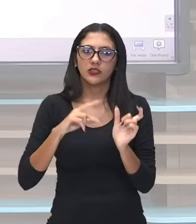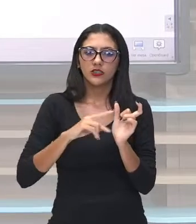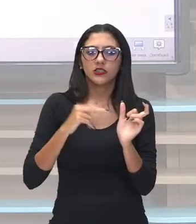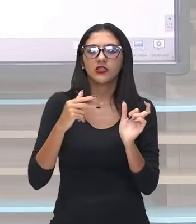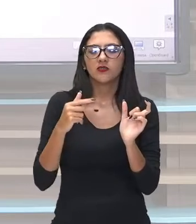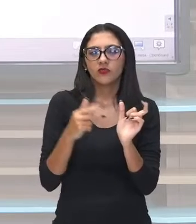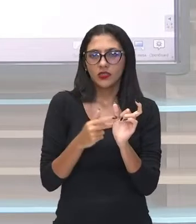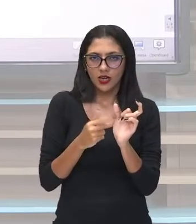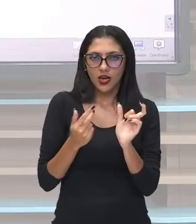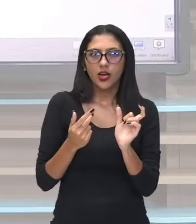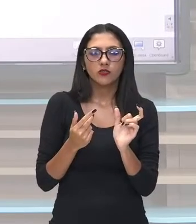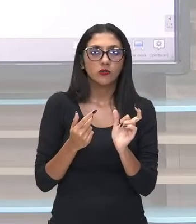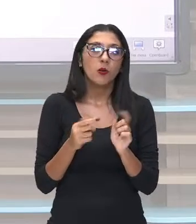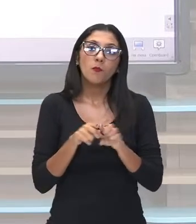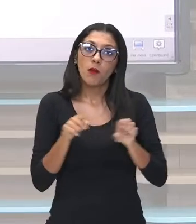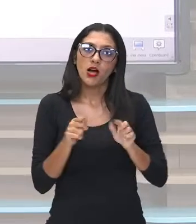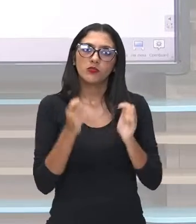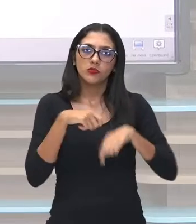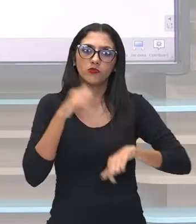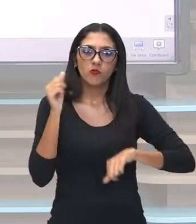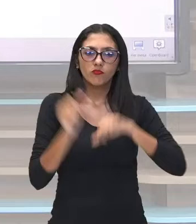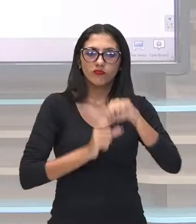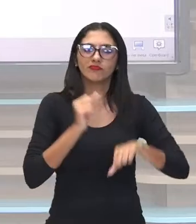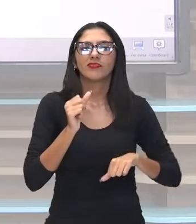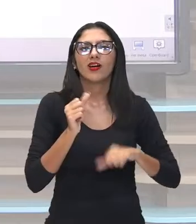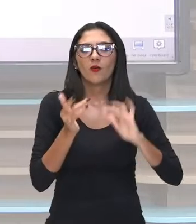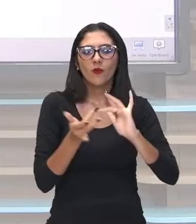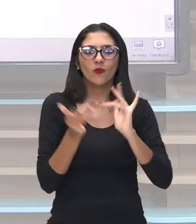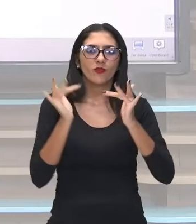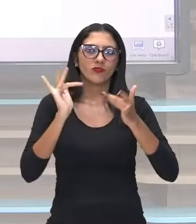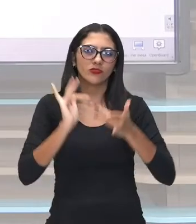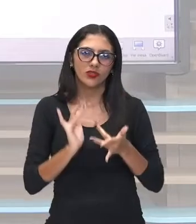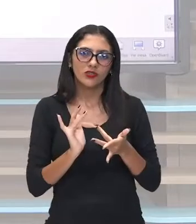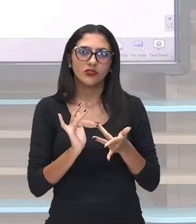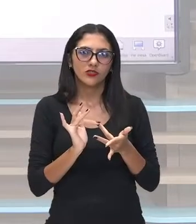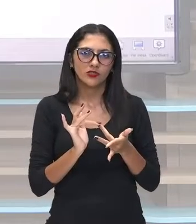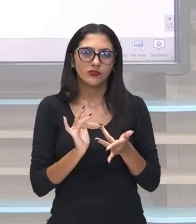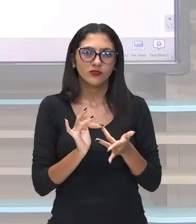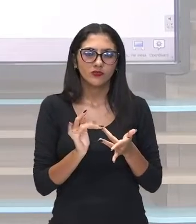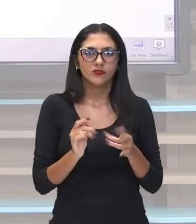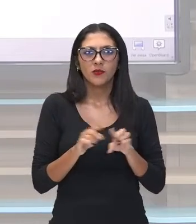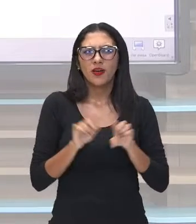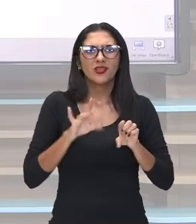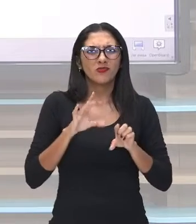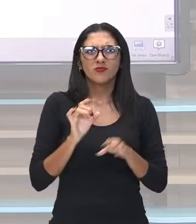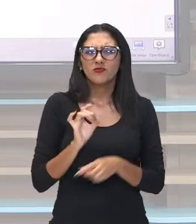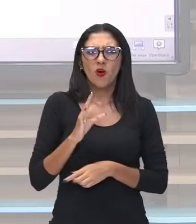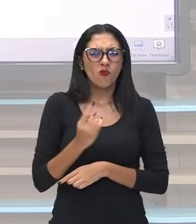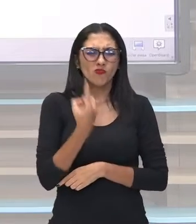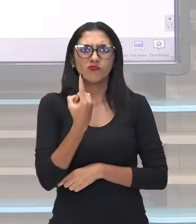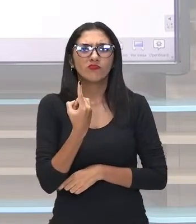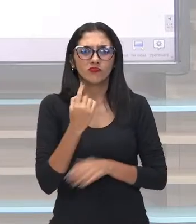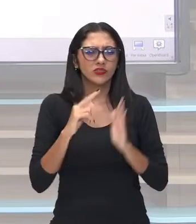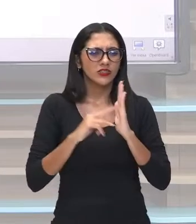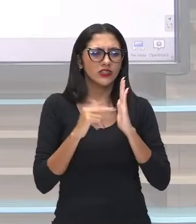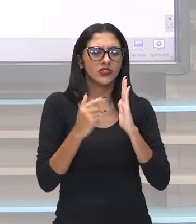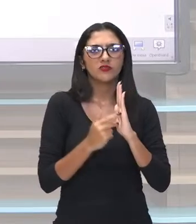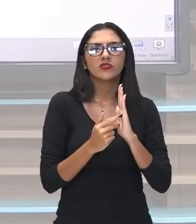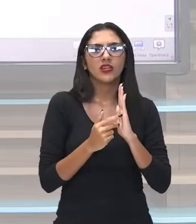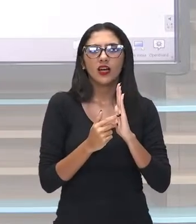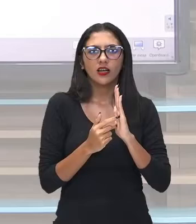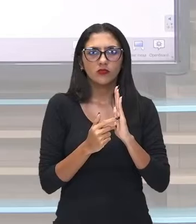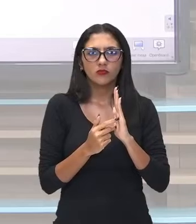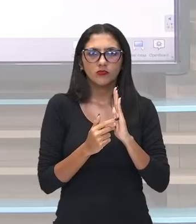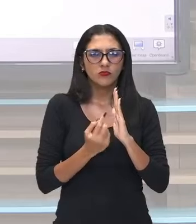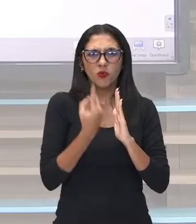Então, você compreender o sentido daquela palavra, mas envolvendo todo o contexto, todo o texto, né? E você